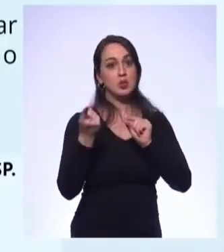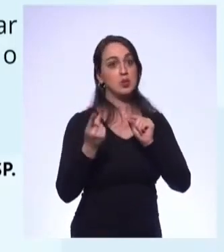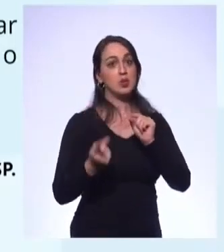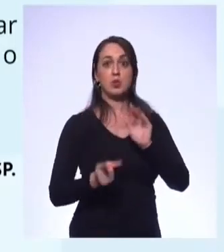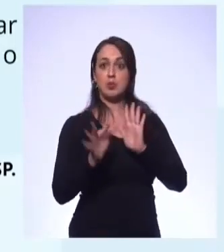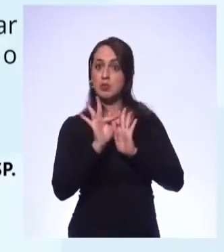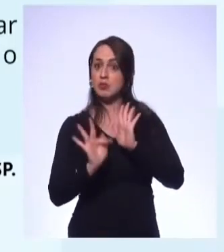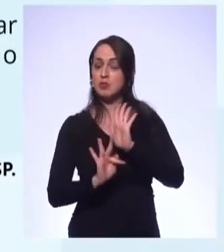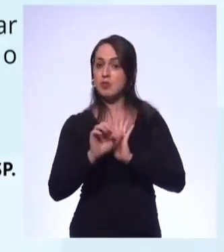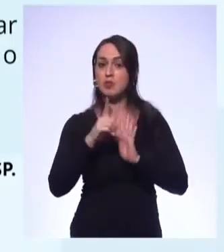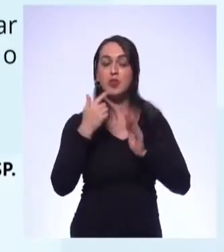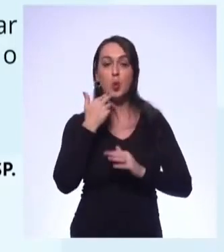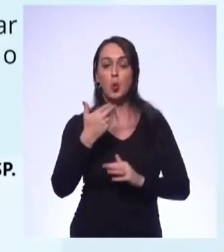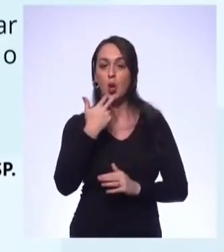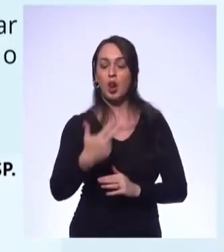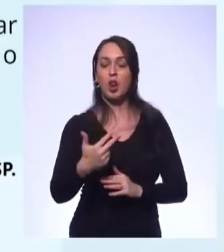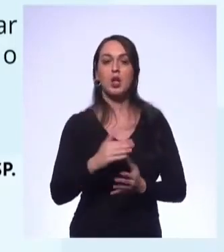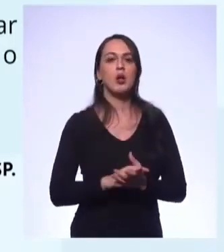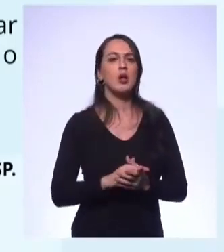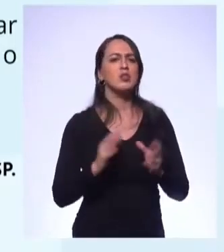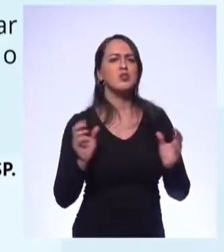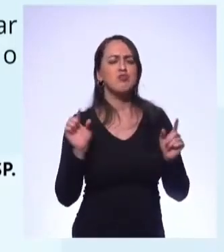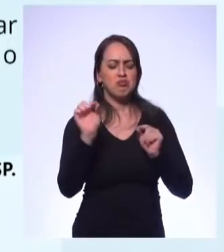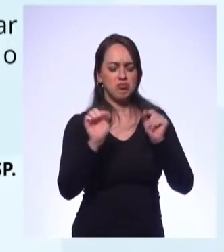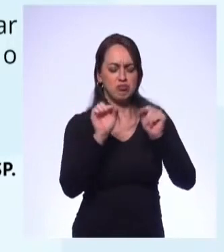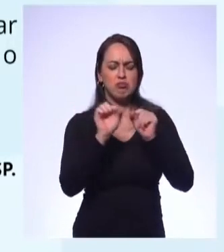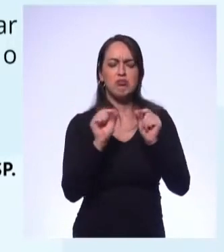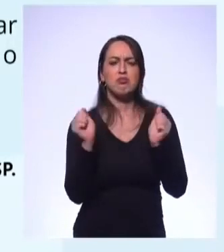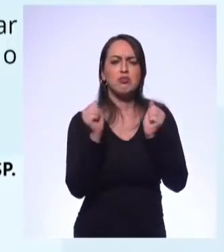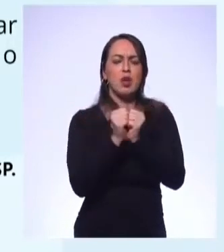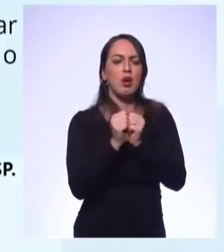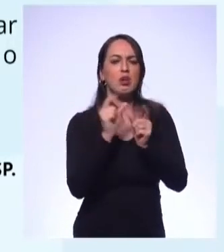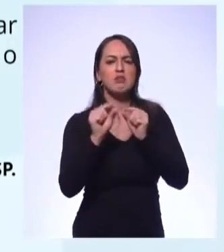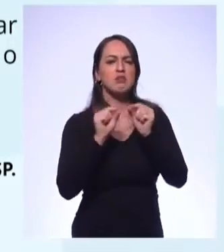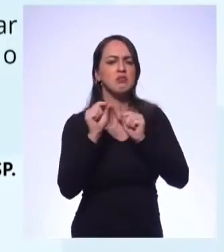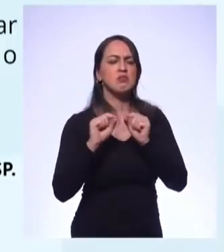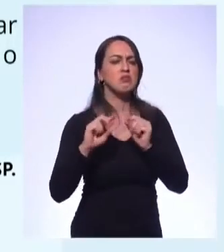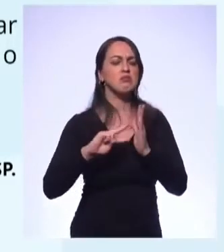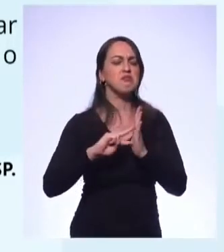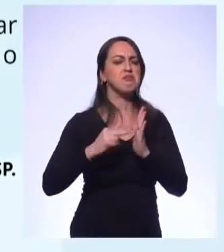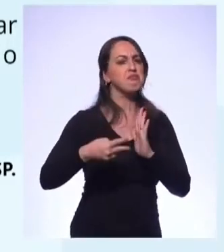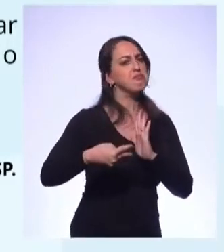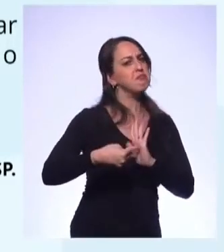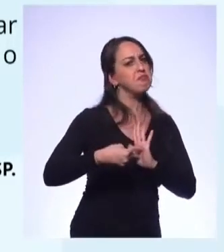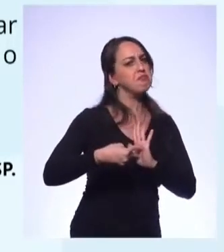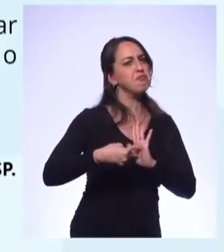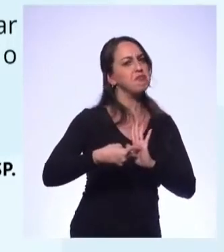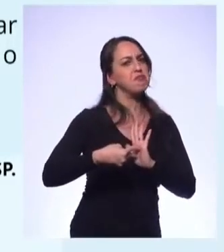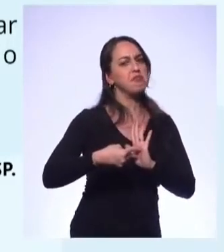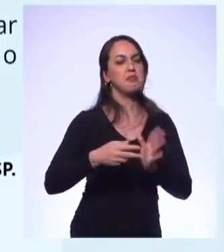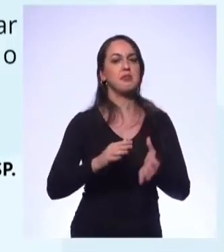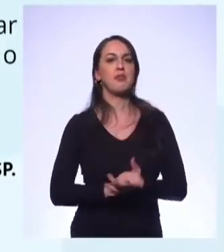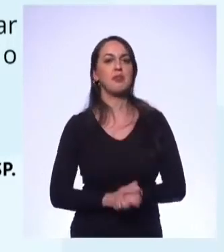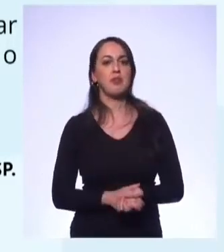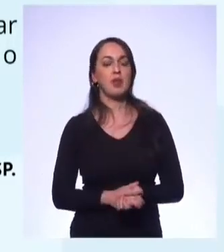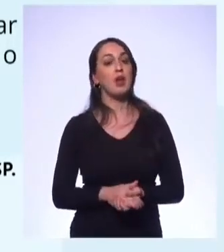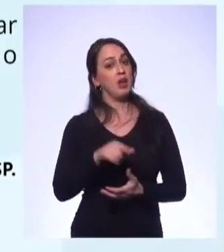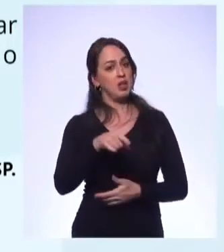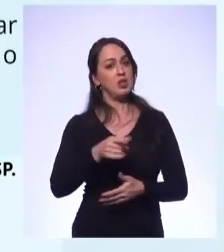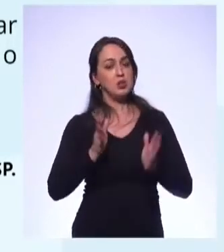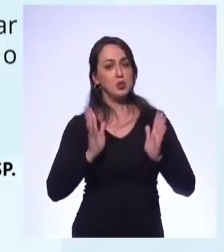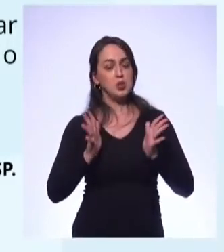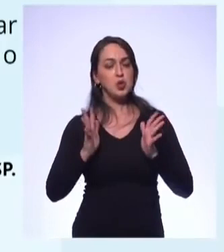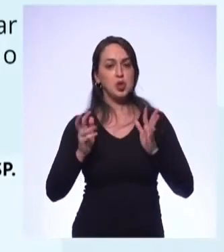seriam juntar os cacos? E quando a gente fala juntar os cacos, a gente montou aí uma expressão, aliás, montou não, essa expressão já existe, já